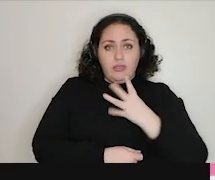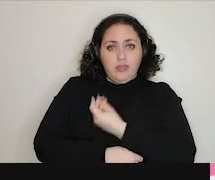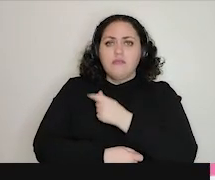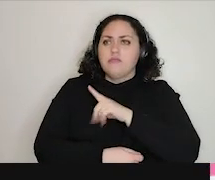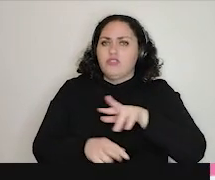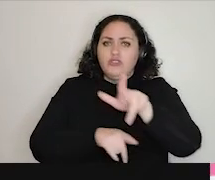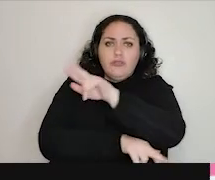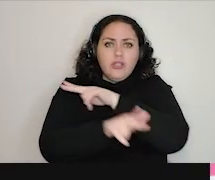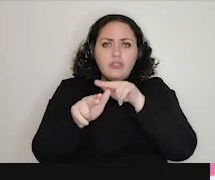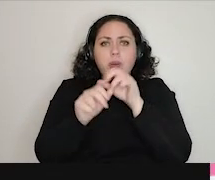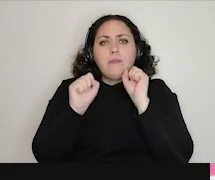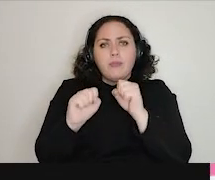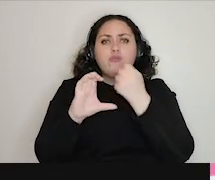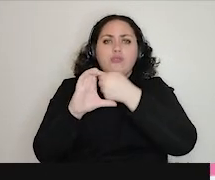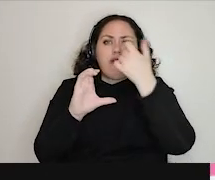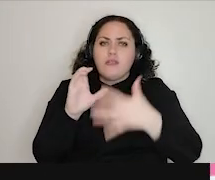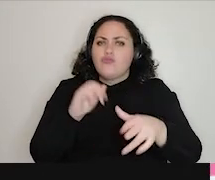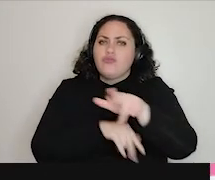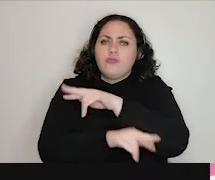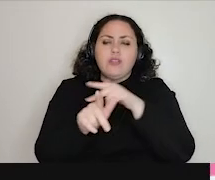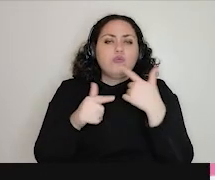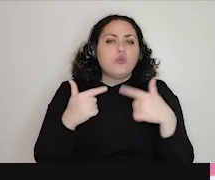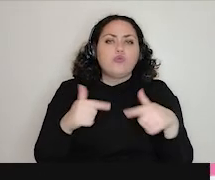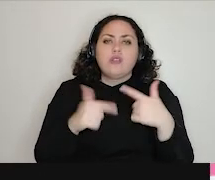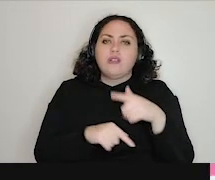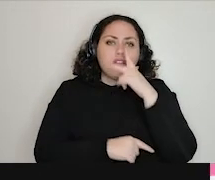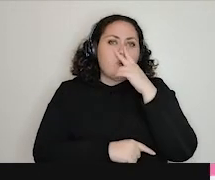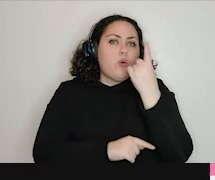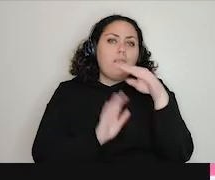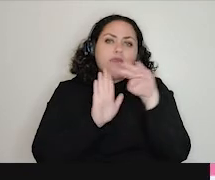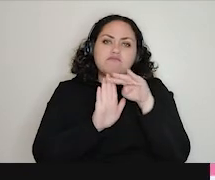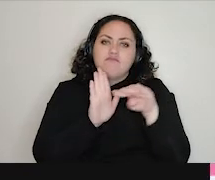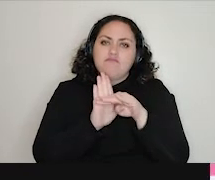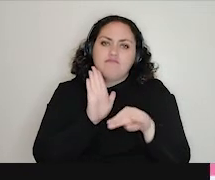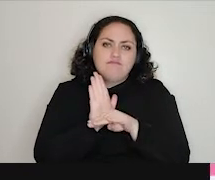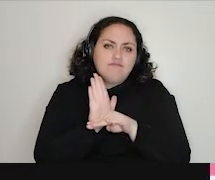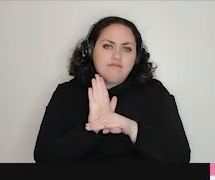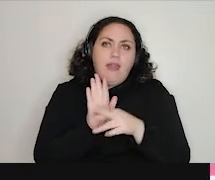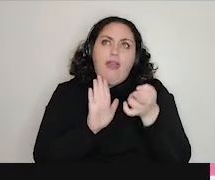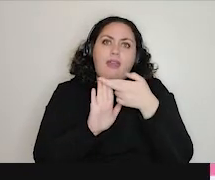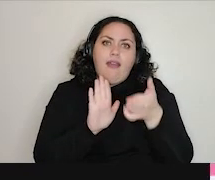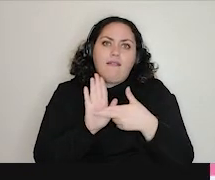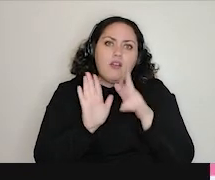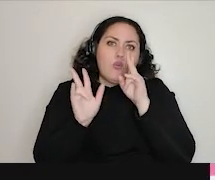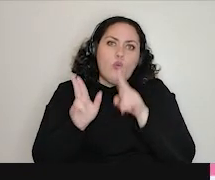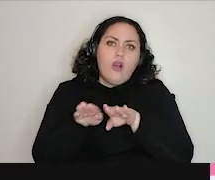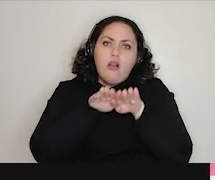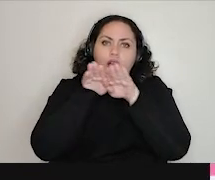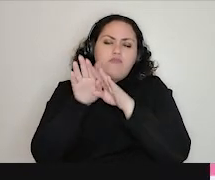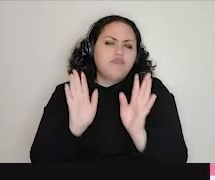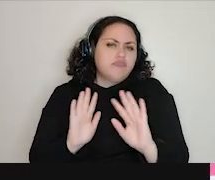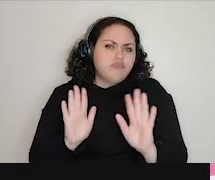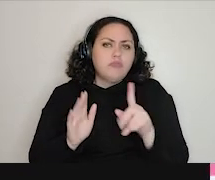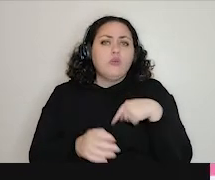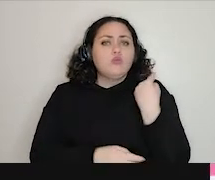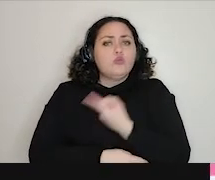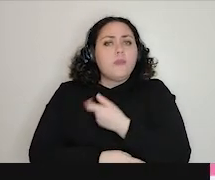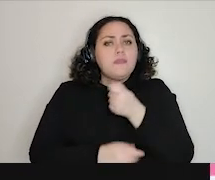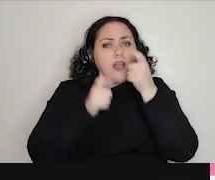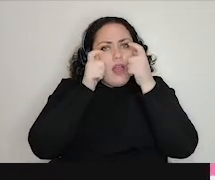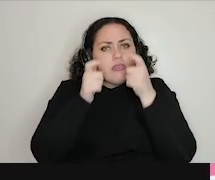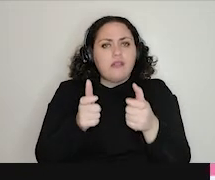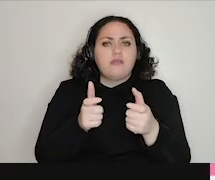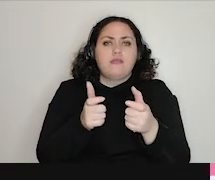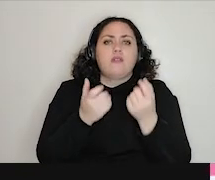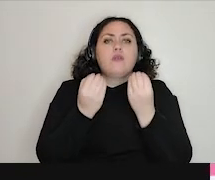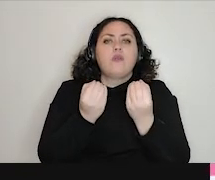elas são diversas, né? Elas podem ter inúmeras características, não tem uma mistura, não tem uma receita de bolo, e que a gente precisa sim